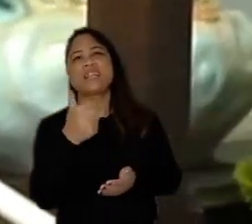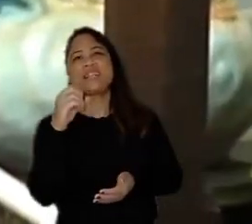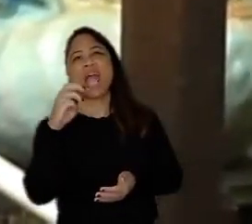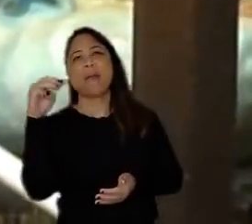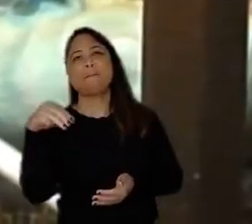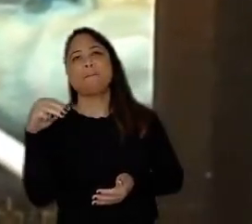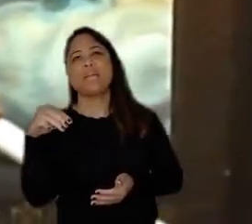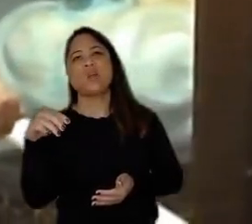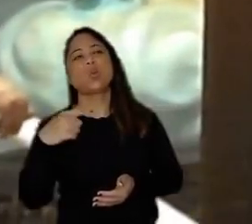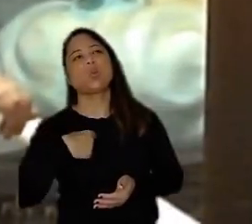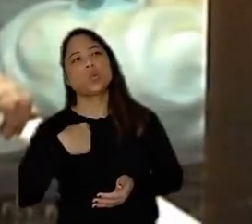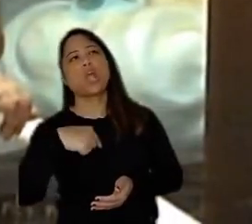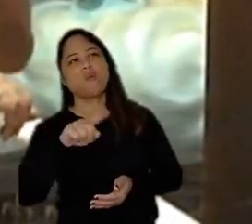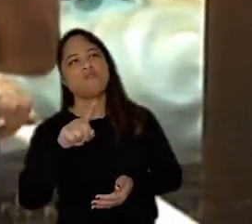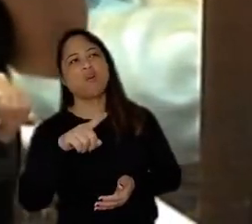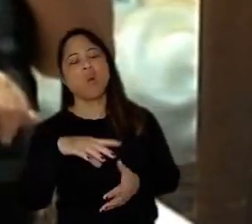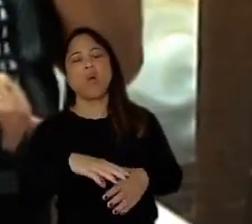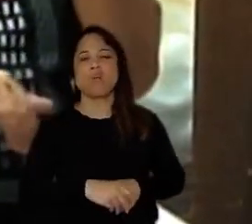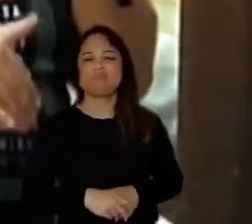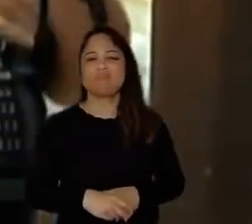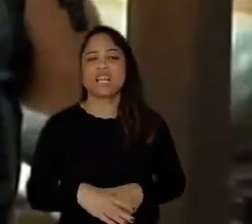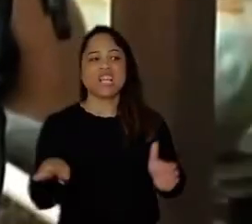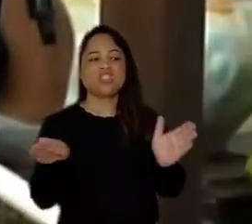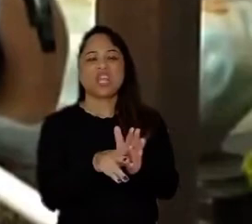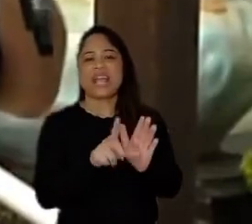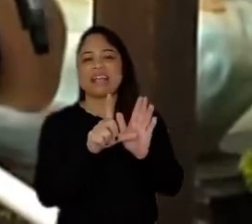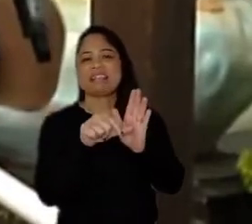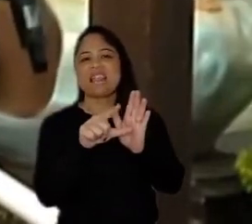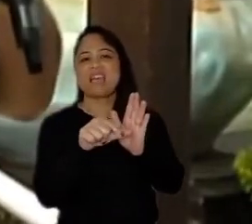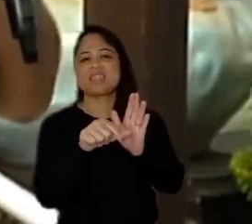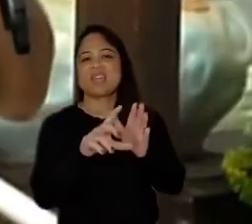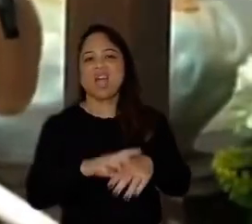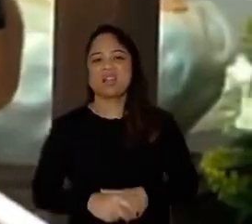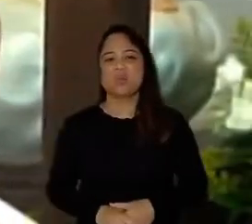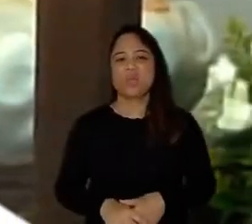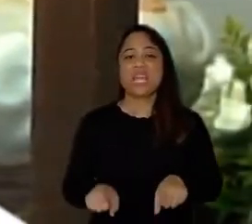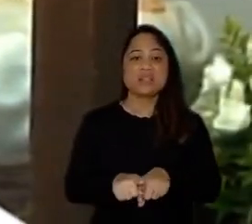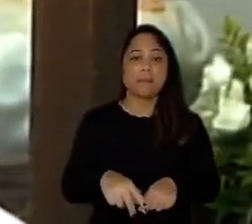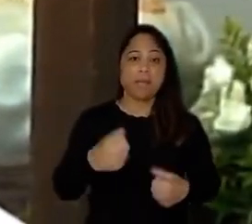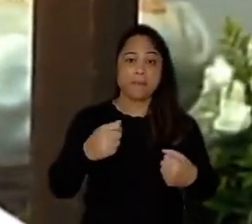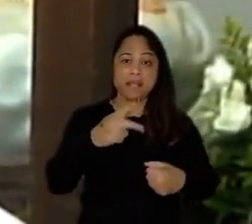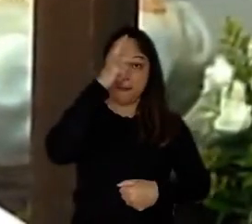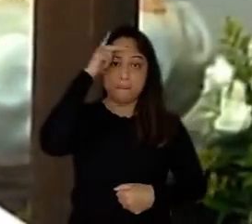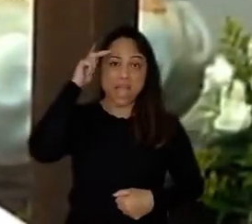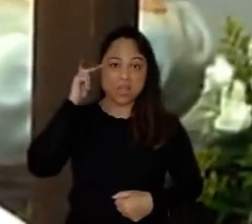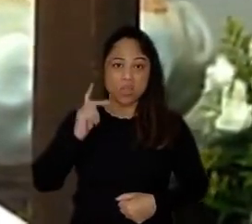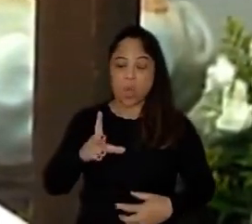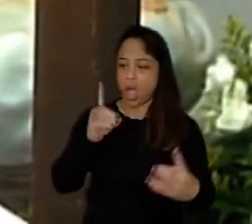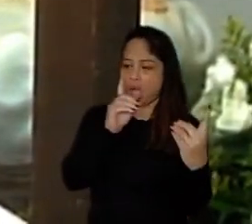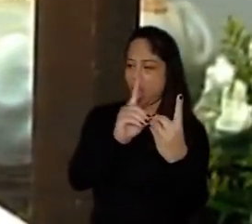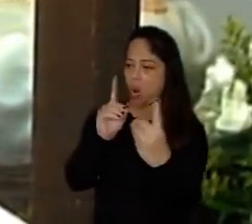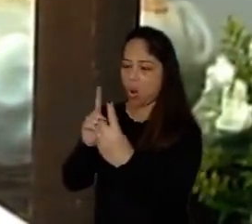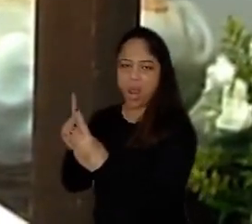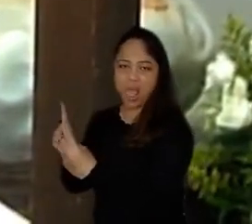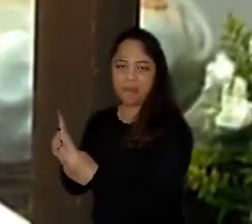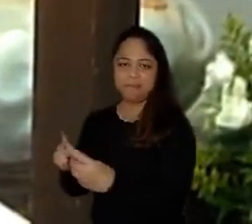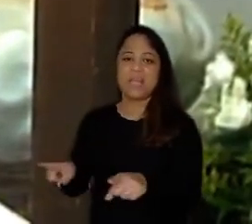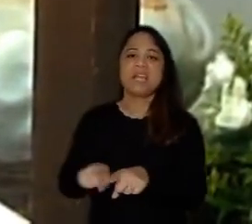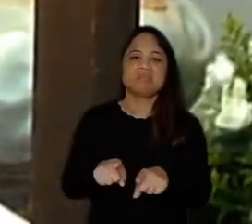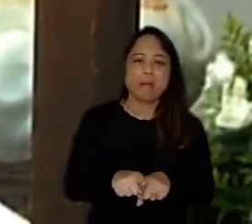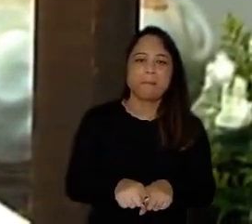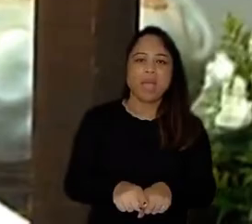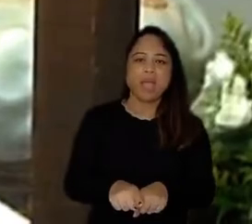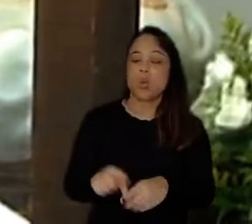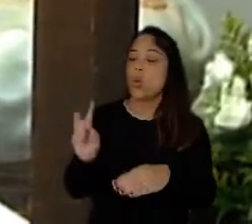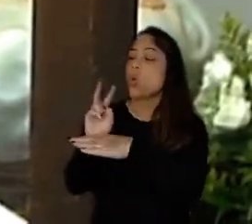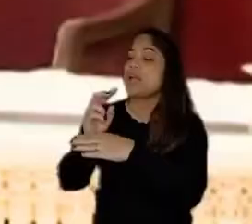chega 2:10, e alguém tem que olhar o seu carro, tem que ter uma equipe de acolhida para te tratar bem,